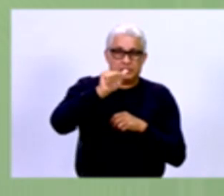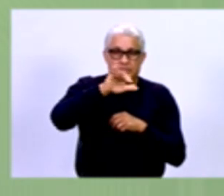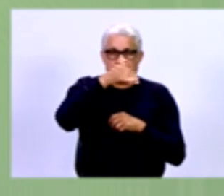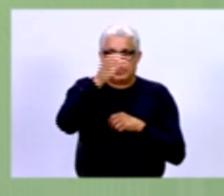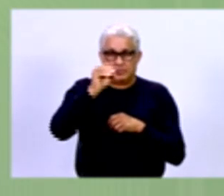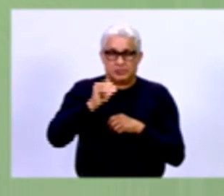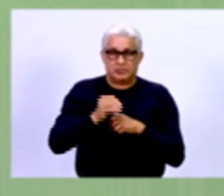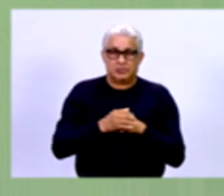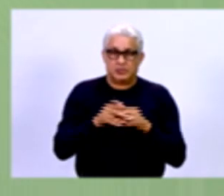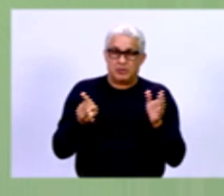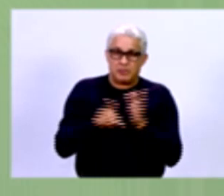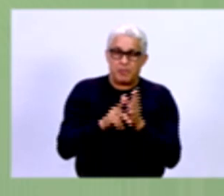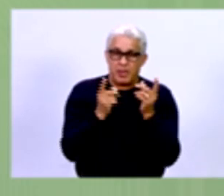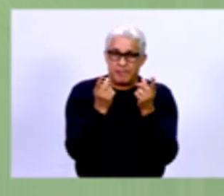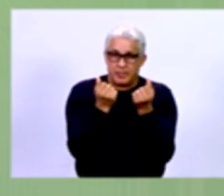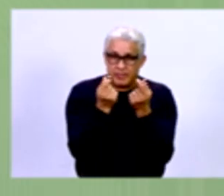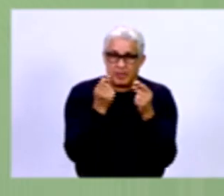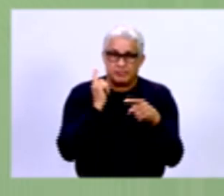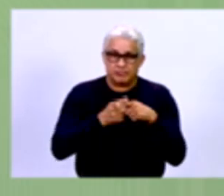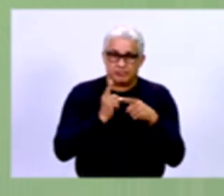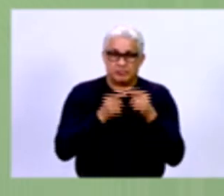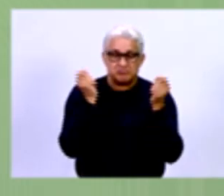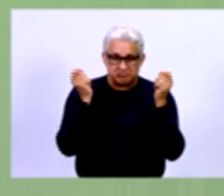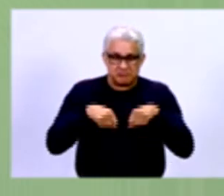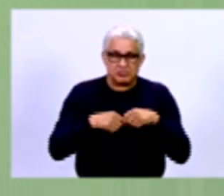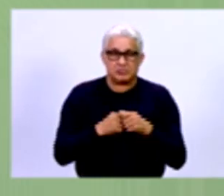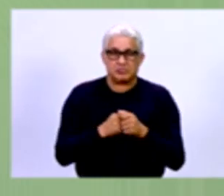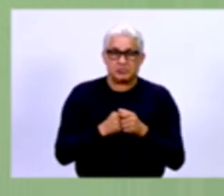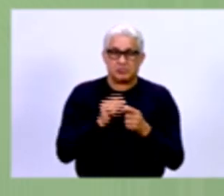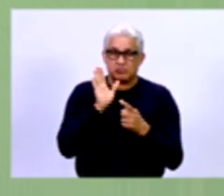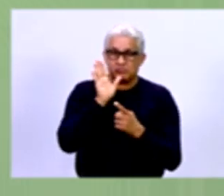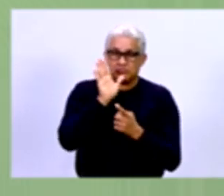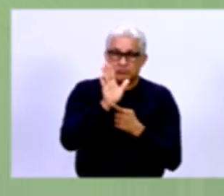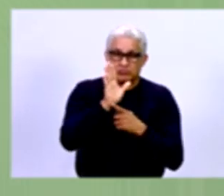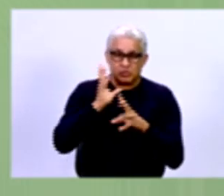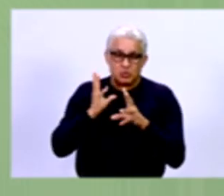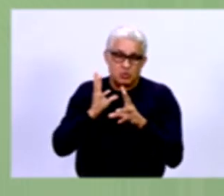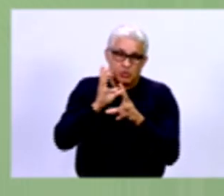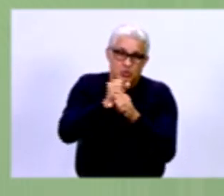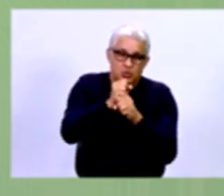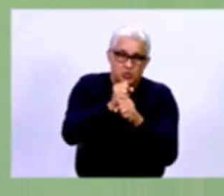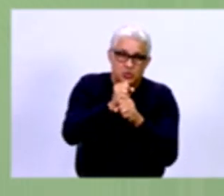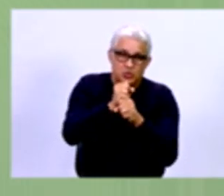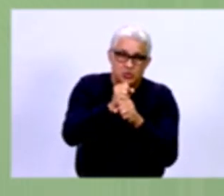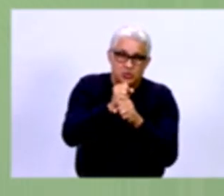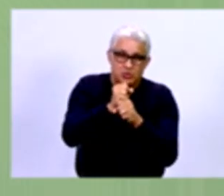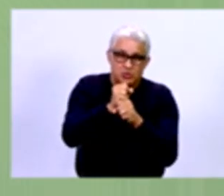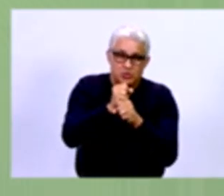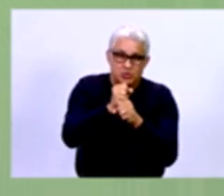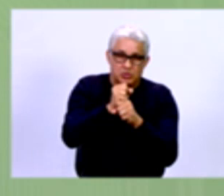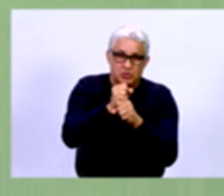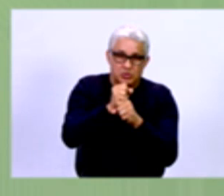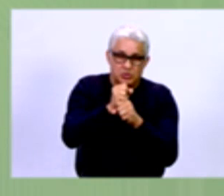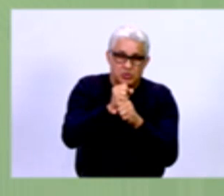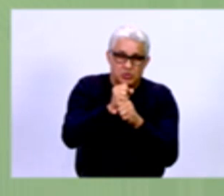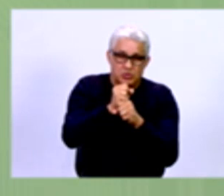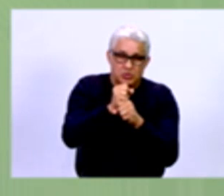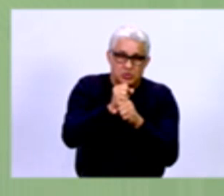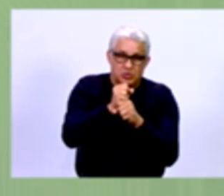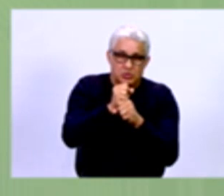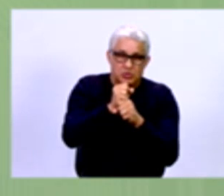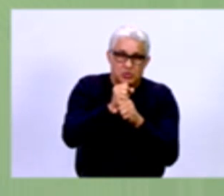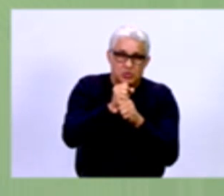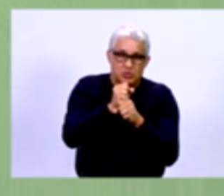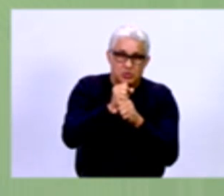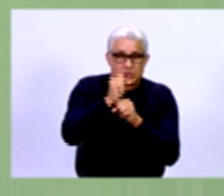importante porque ela torna possível mostrar o resultado da produção econômica durante um